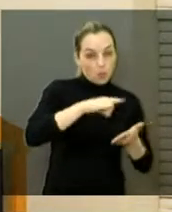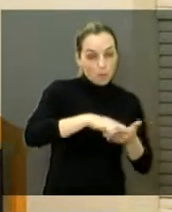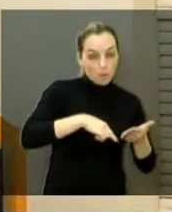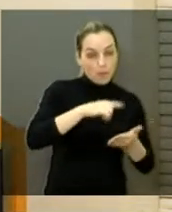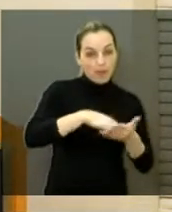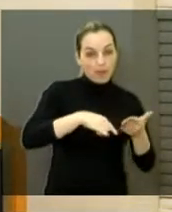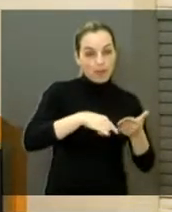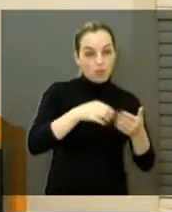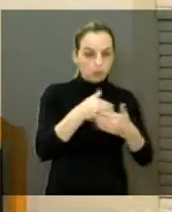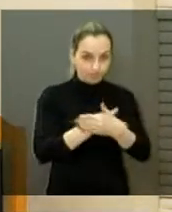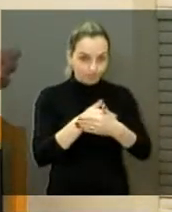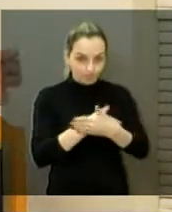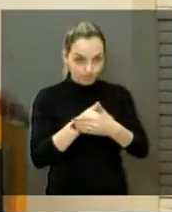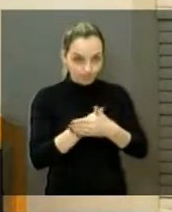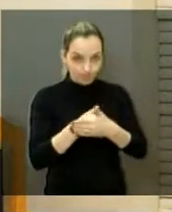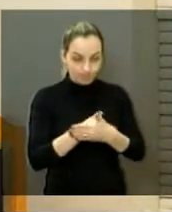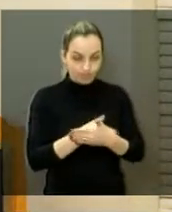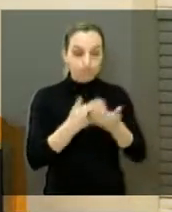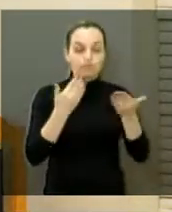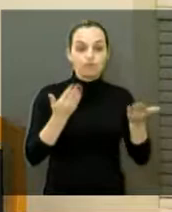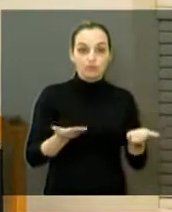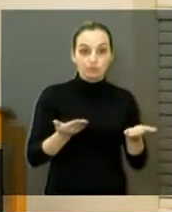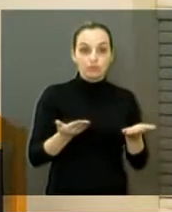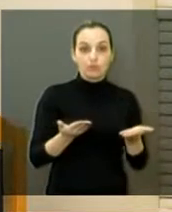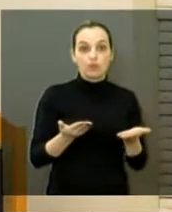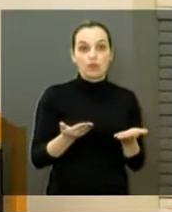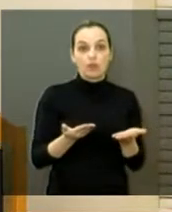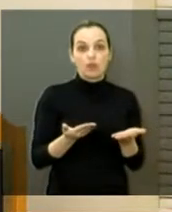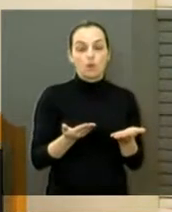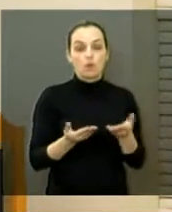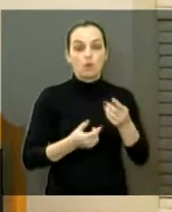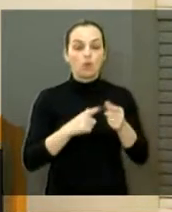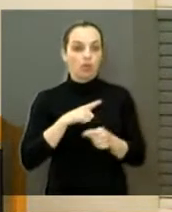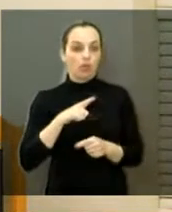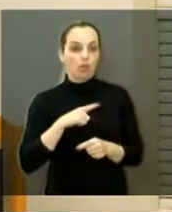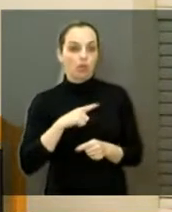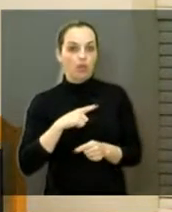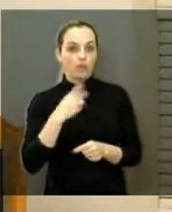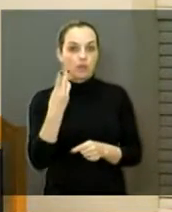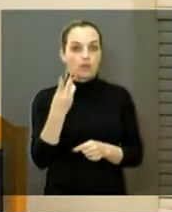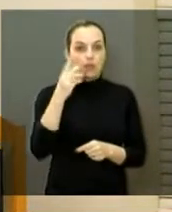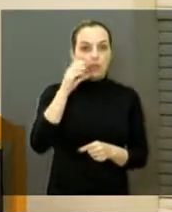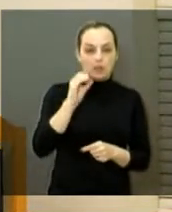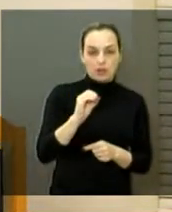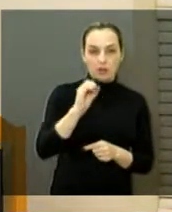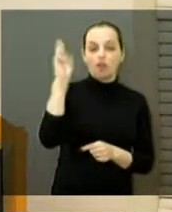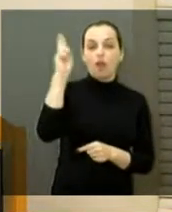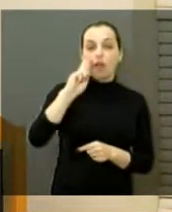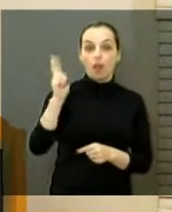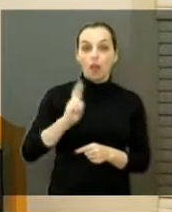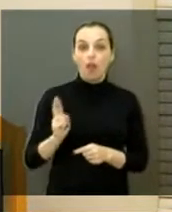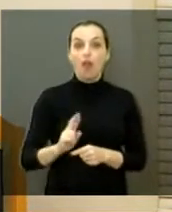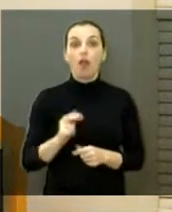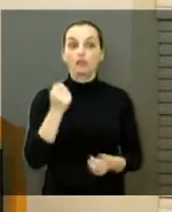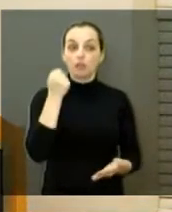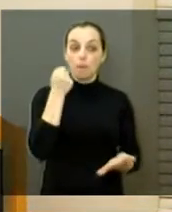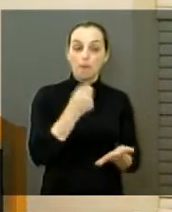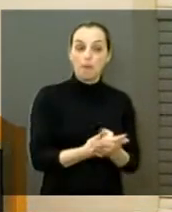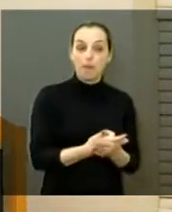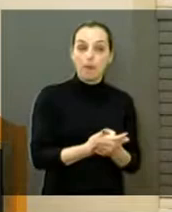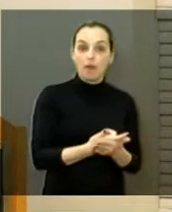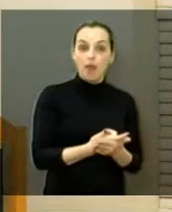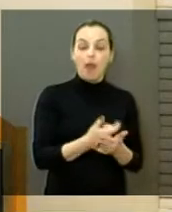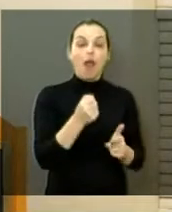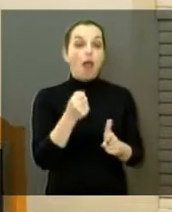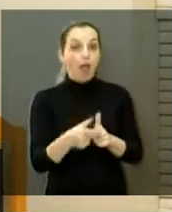né? Então está lá essa situação. Está lá 30 reais a mensalidade e a pessoa aloca a casa por 300.